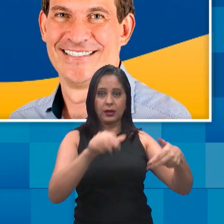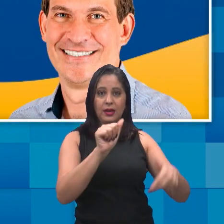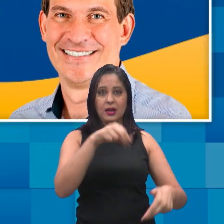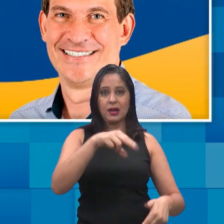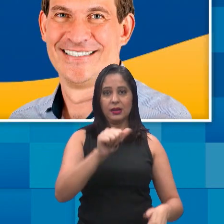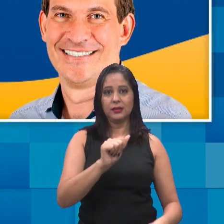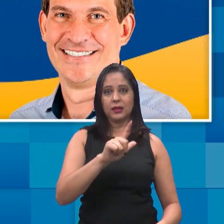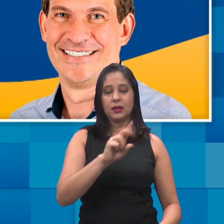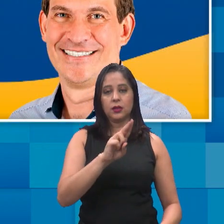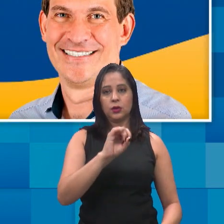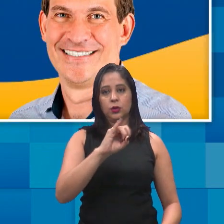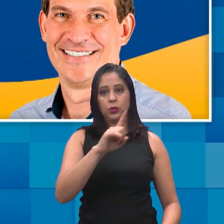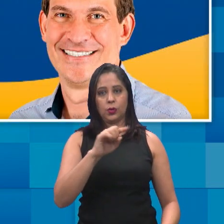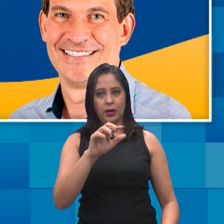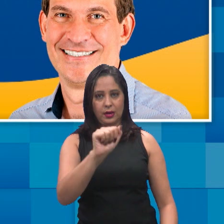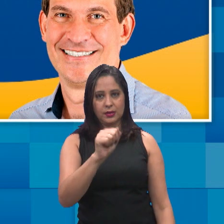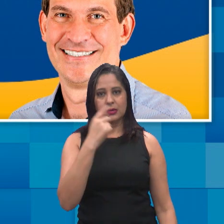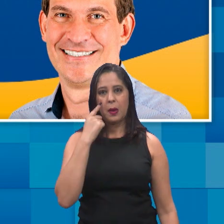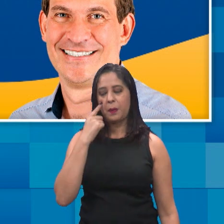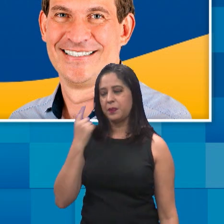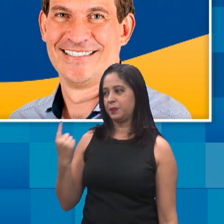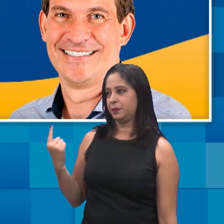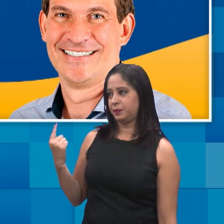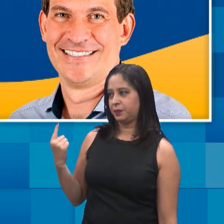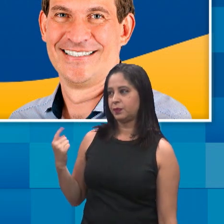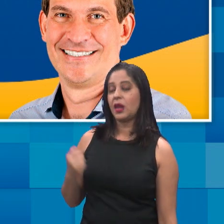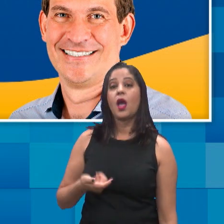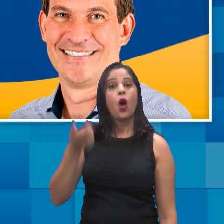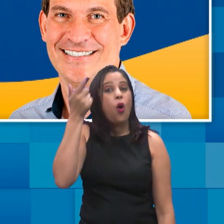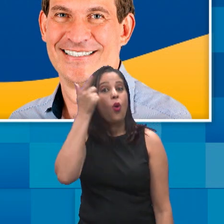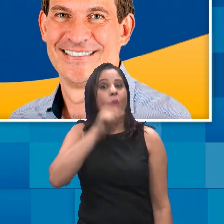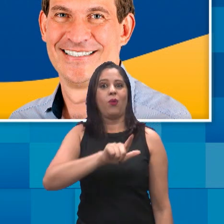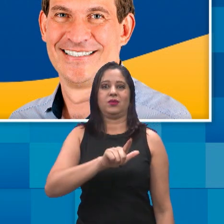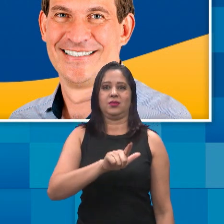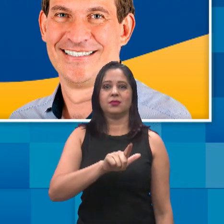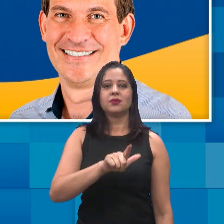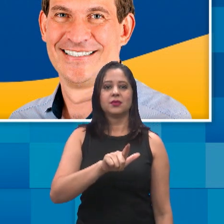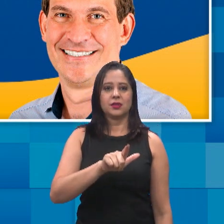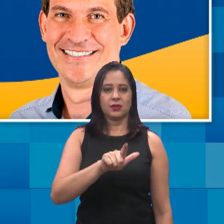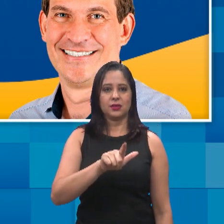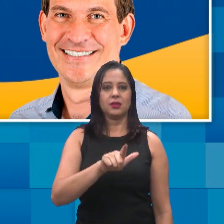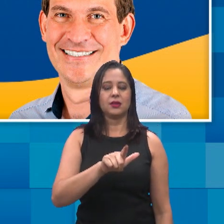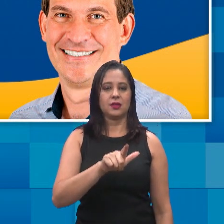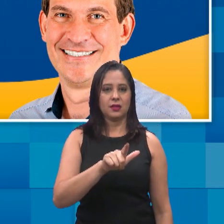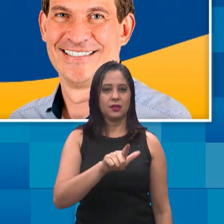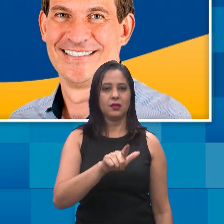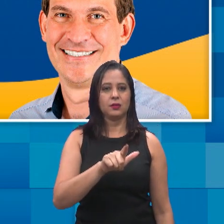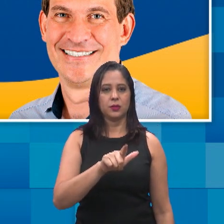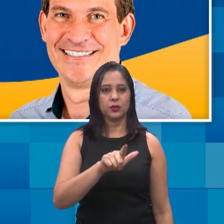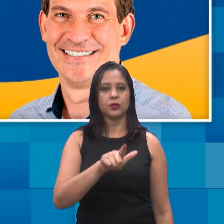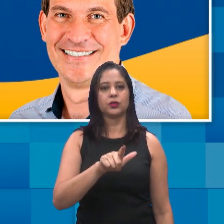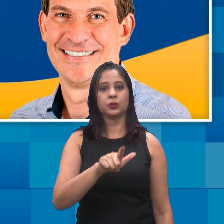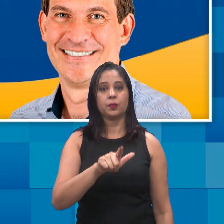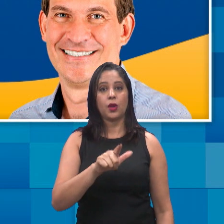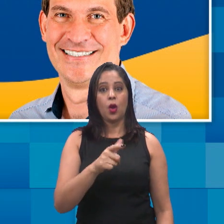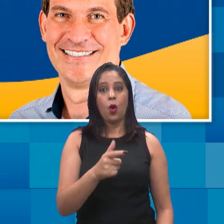com quem estive lá, onde conseguimos, né, uma emenda de R$